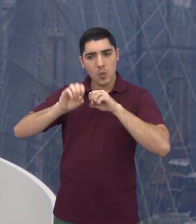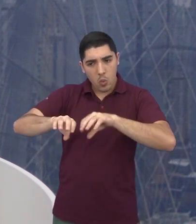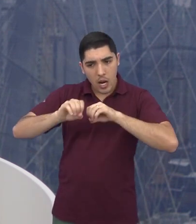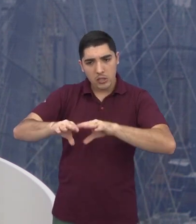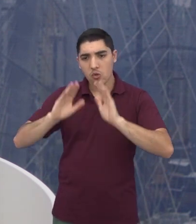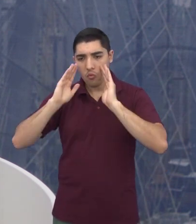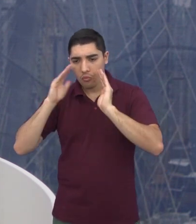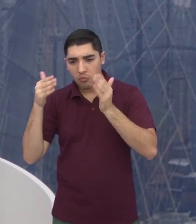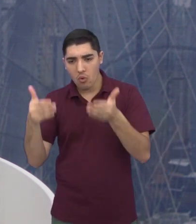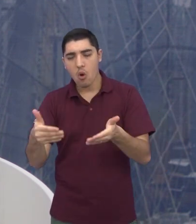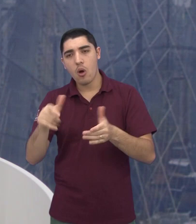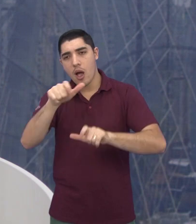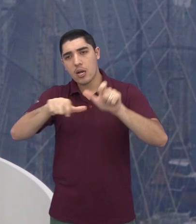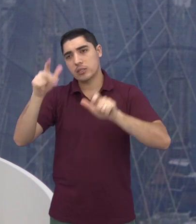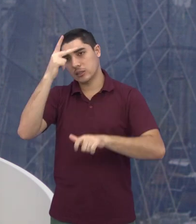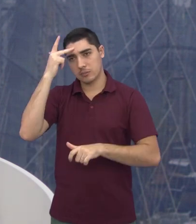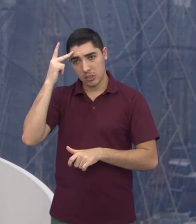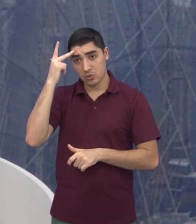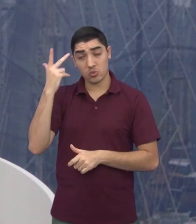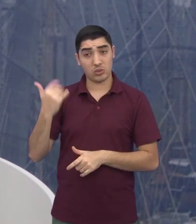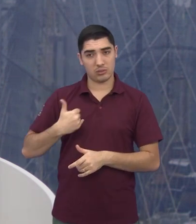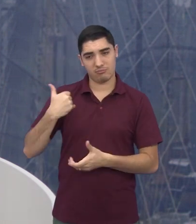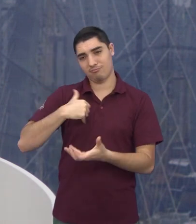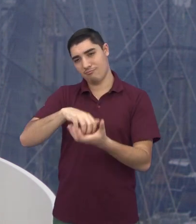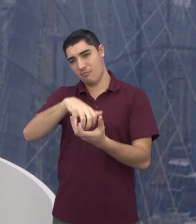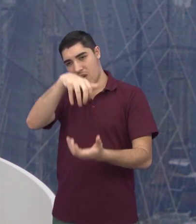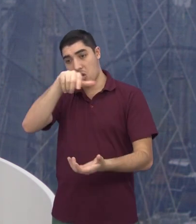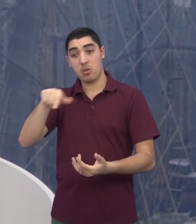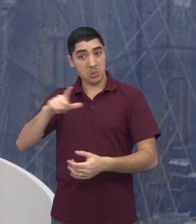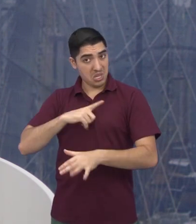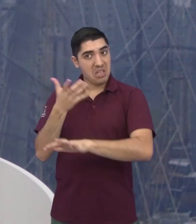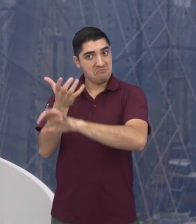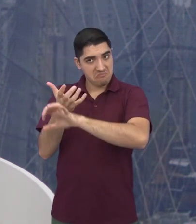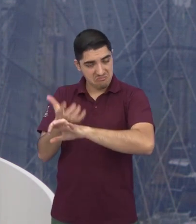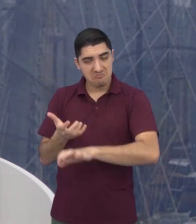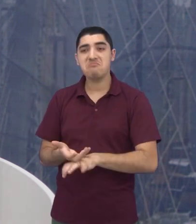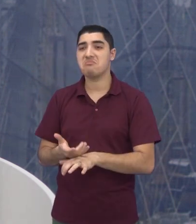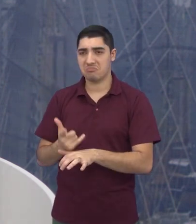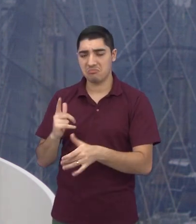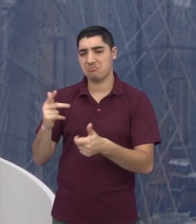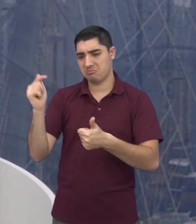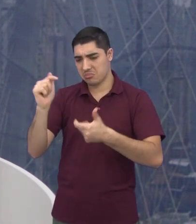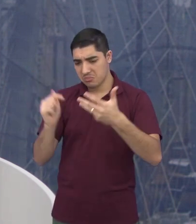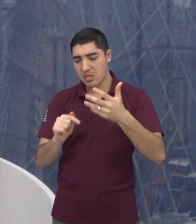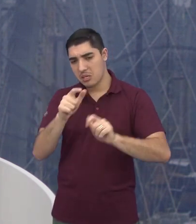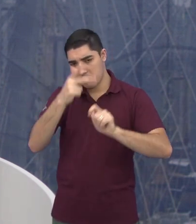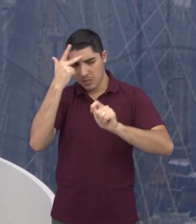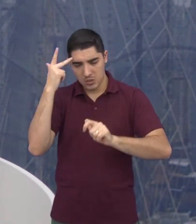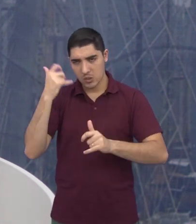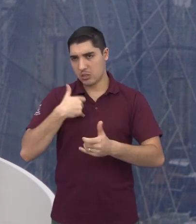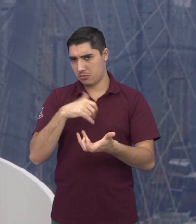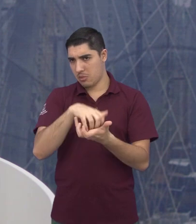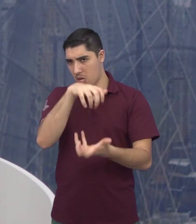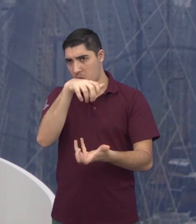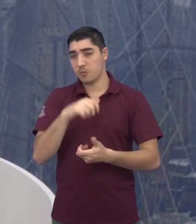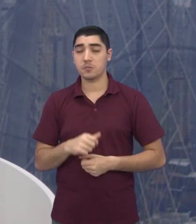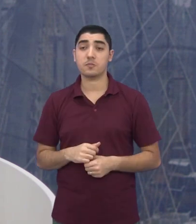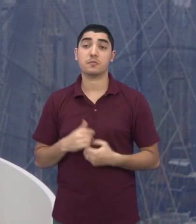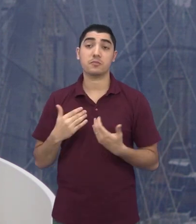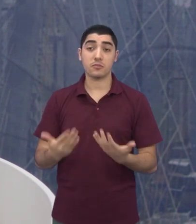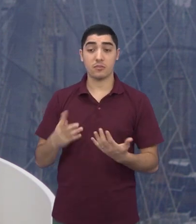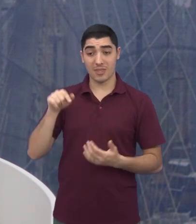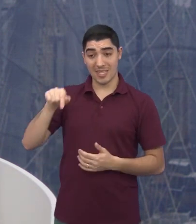para pessoas, né, que estão chegando na fase da velhice ou que já estão na terceira idade. Mas